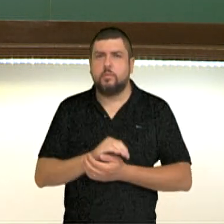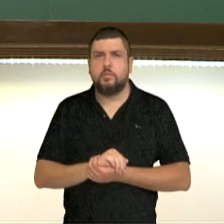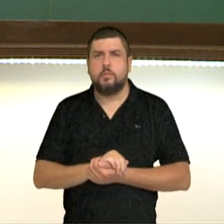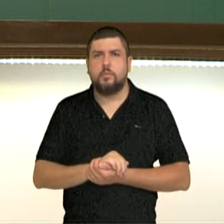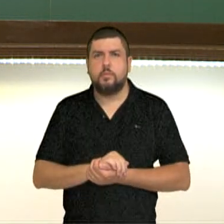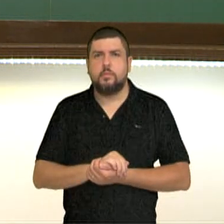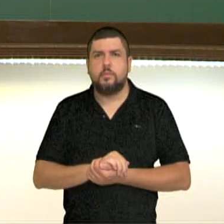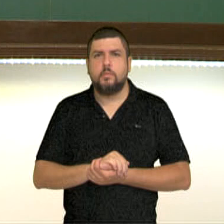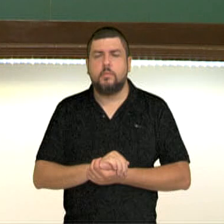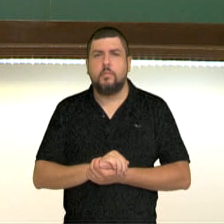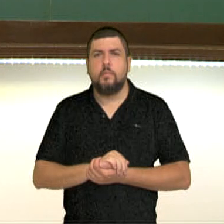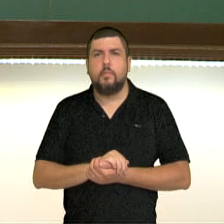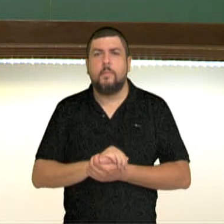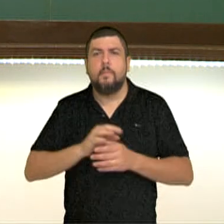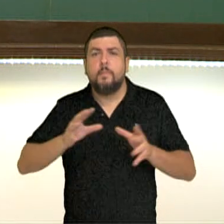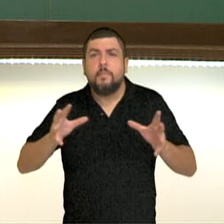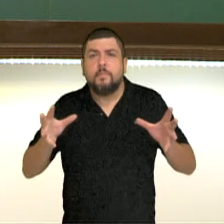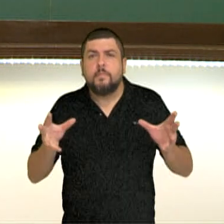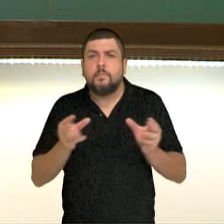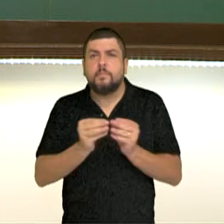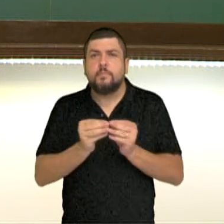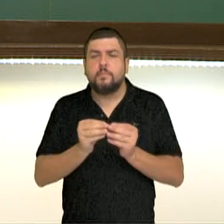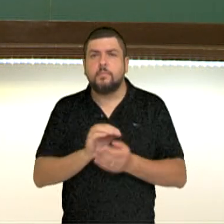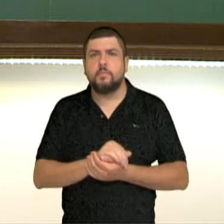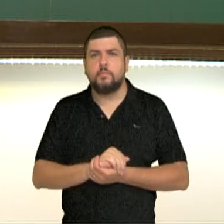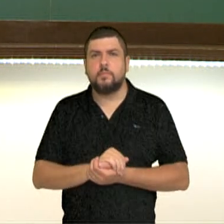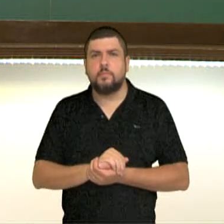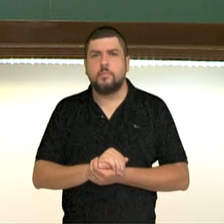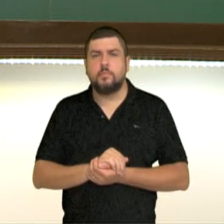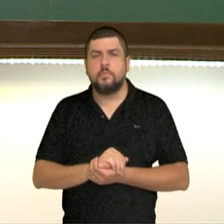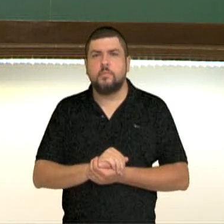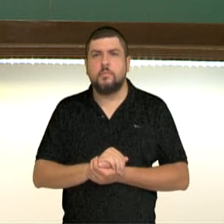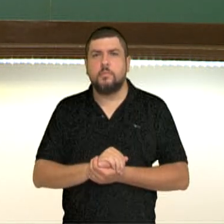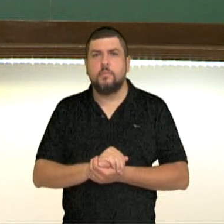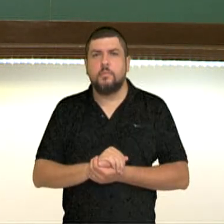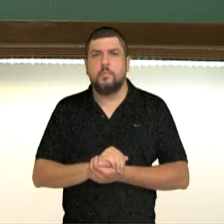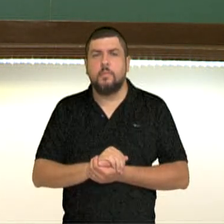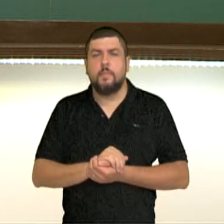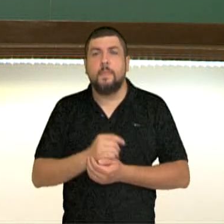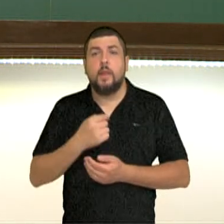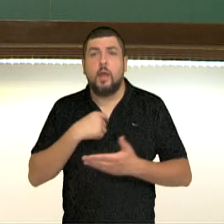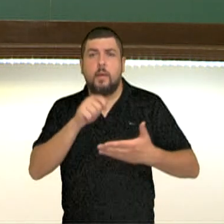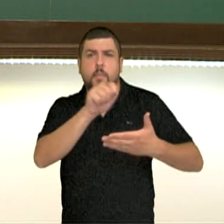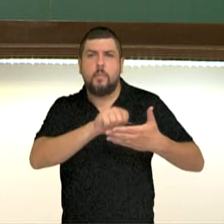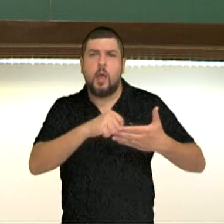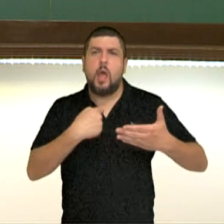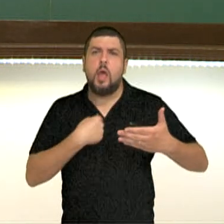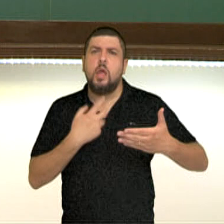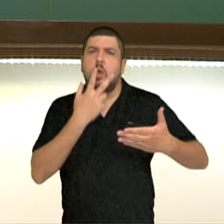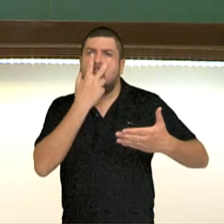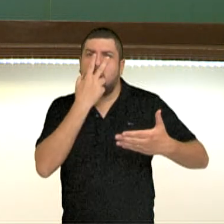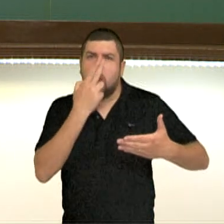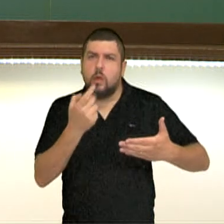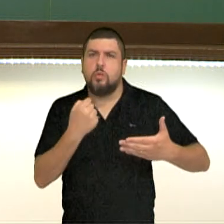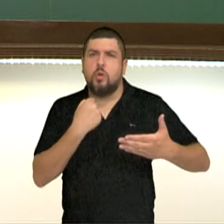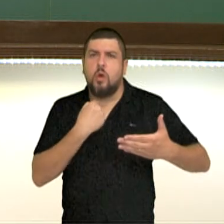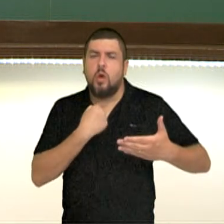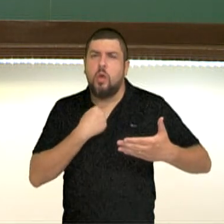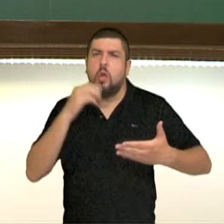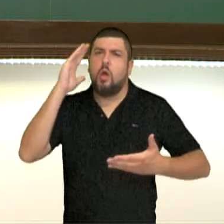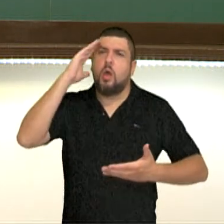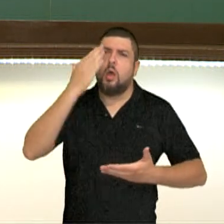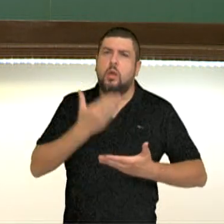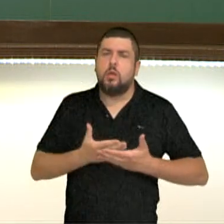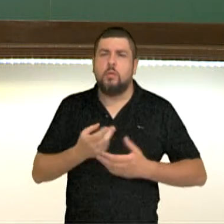Objetividade e posicionamento. Eu não posso numa resenha, eu acho, eu penso, eu aquilo, eu isso. Eu tenho que ser